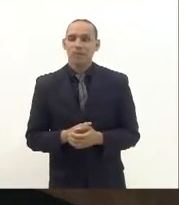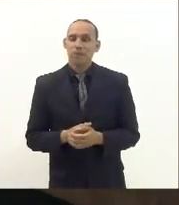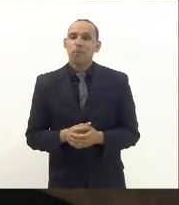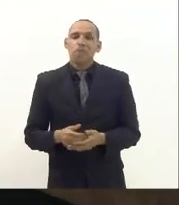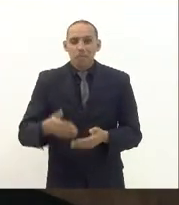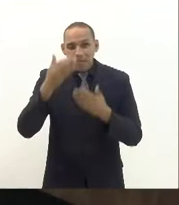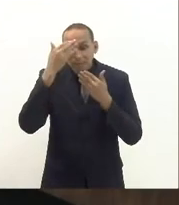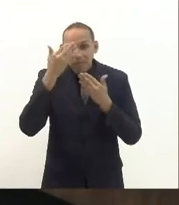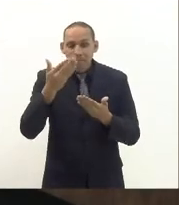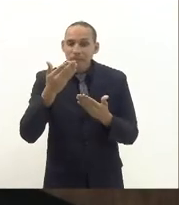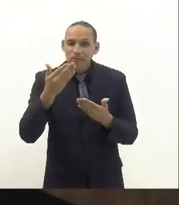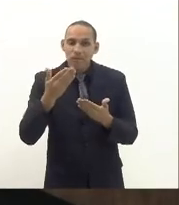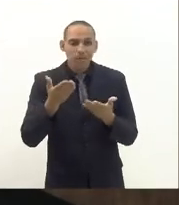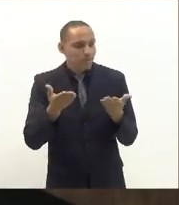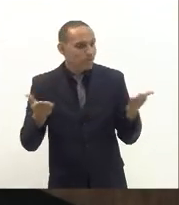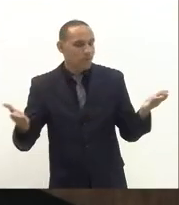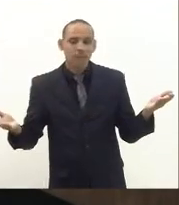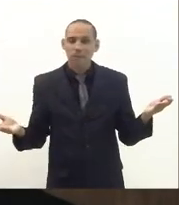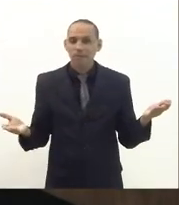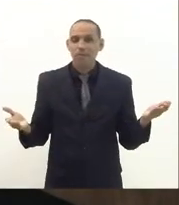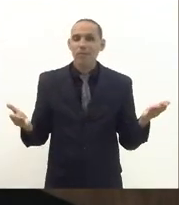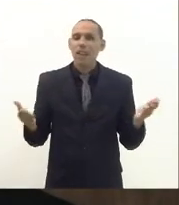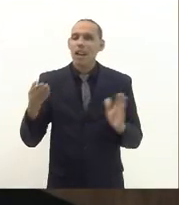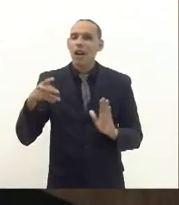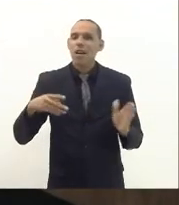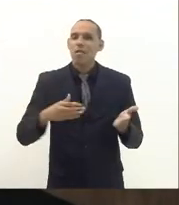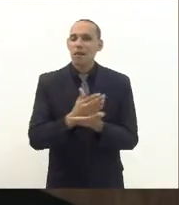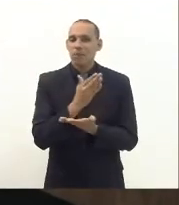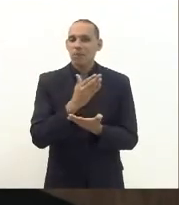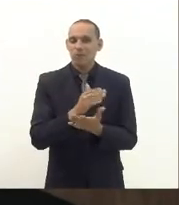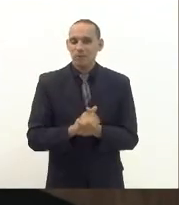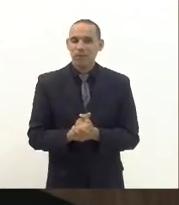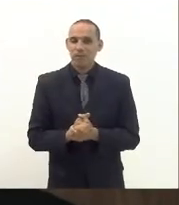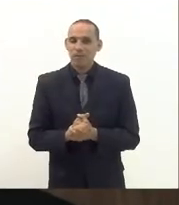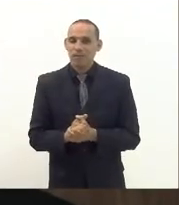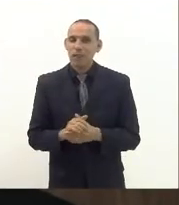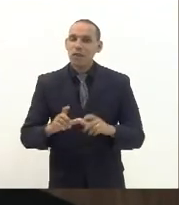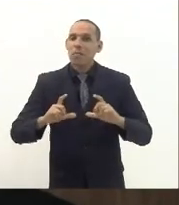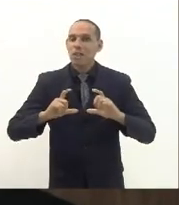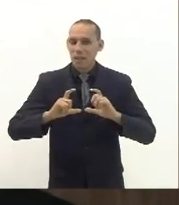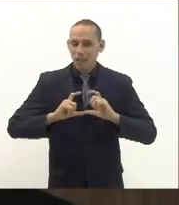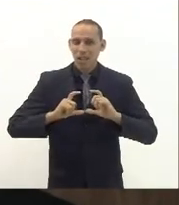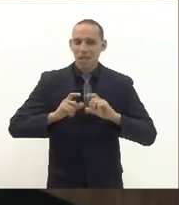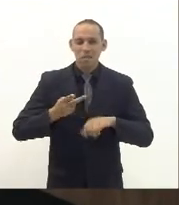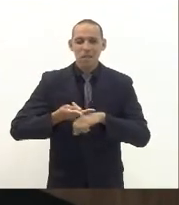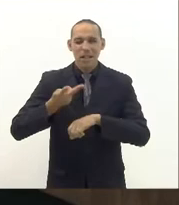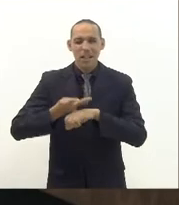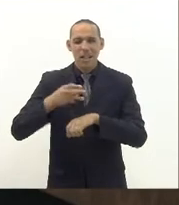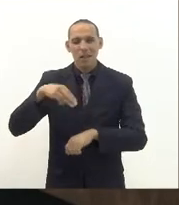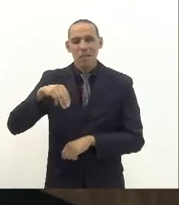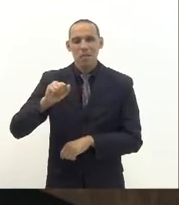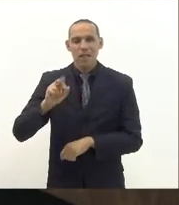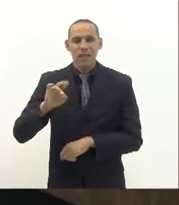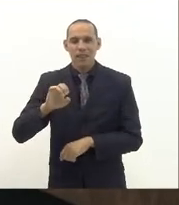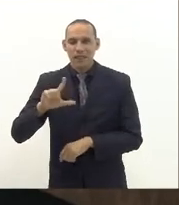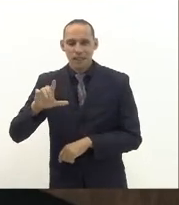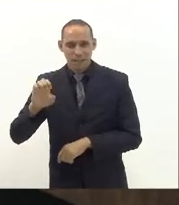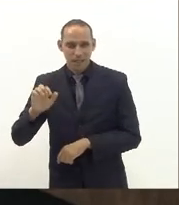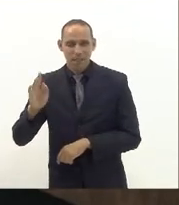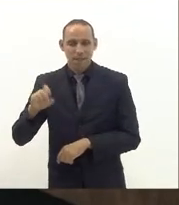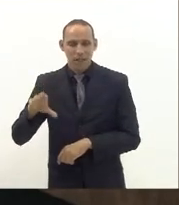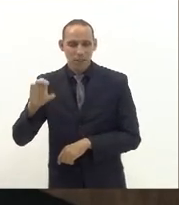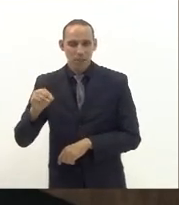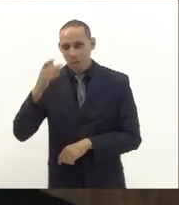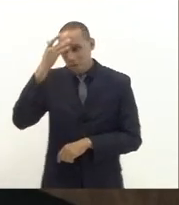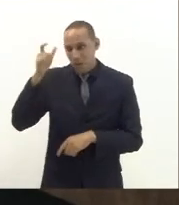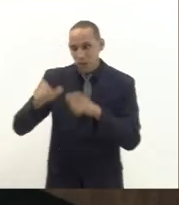agradecimento aos meus pares por ter aprovado a medalha para o prêmio né Marielle Franco para Defensores